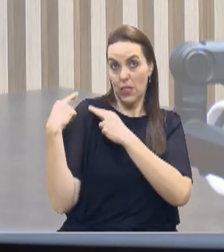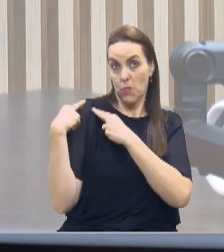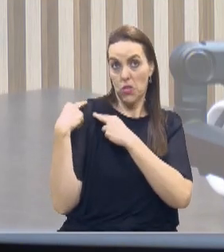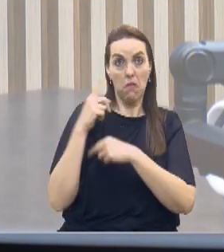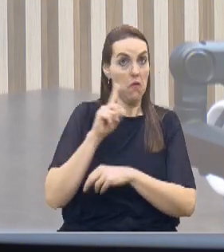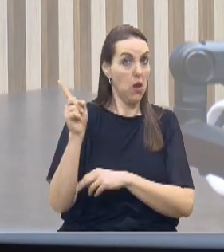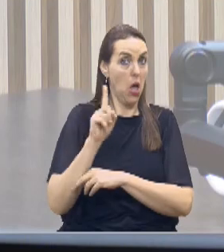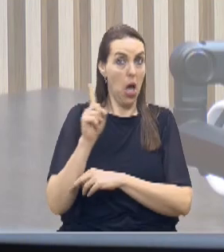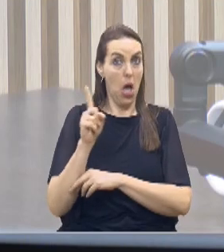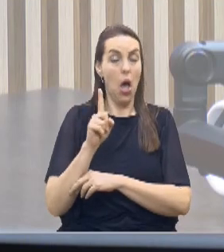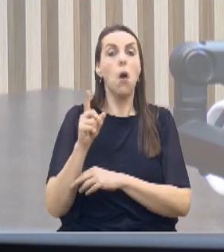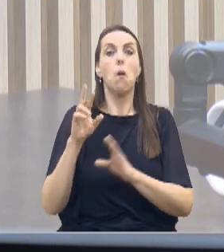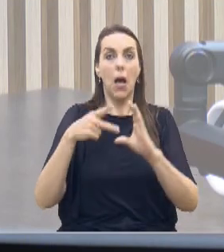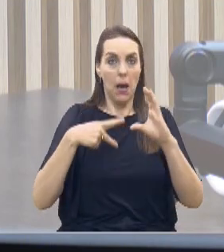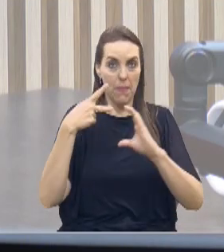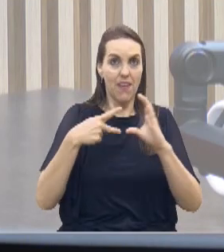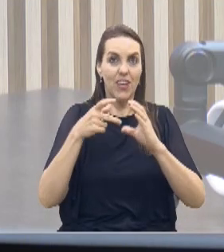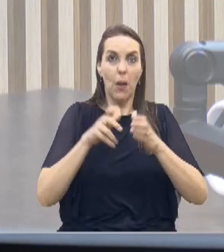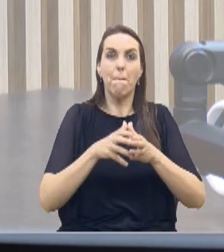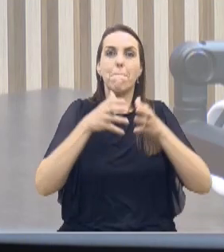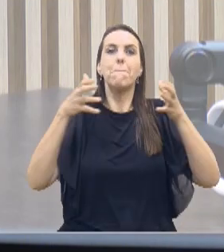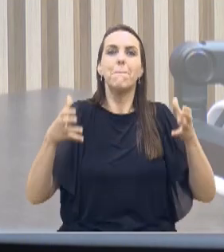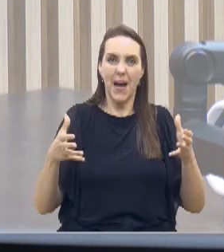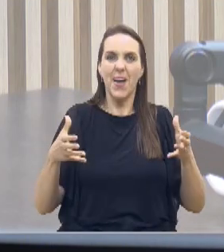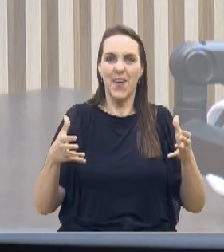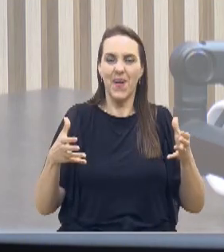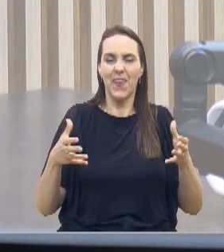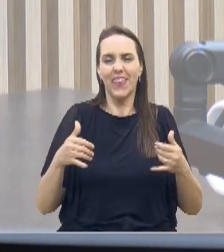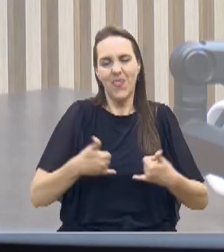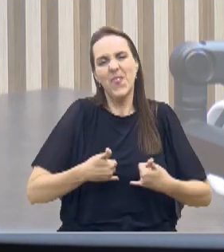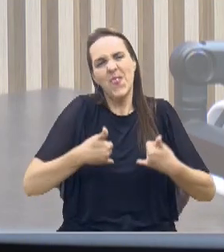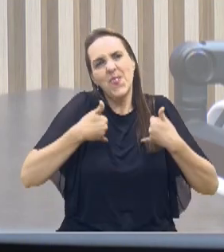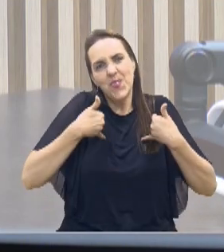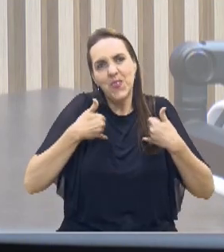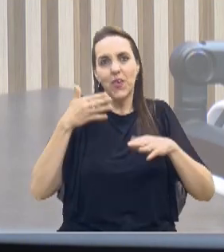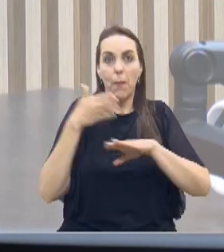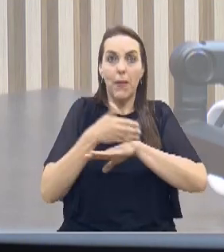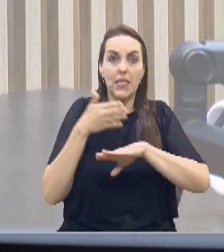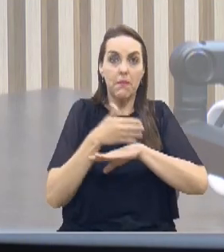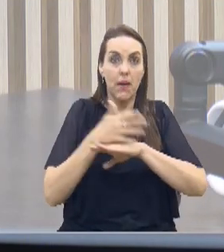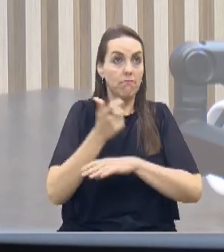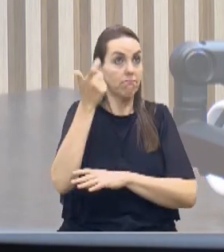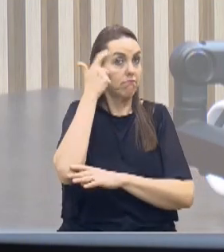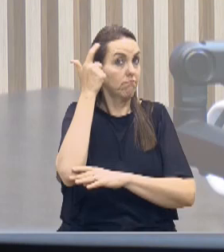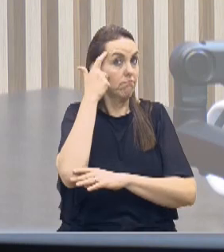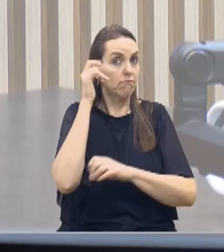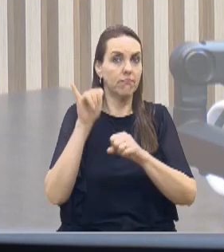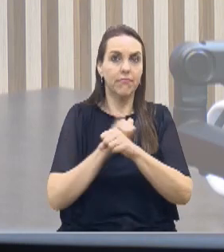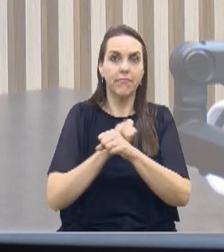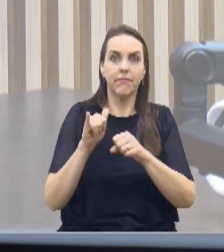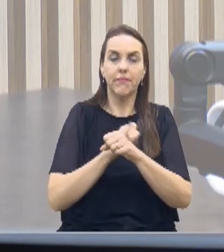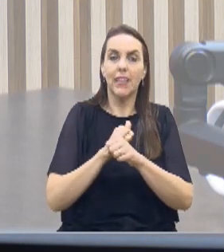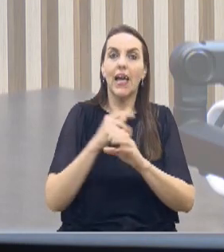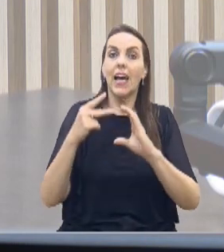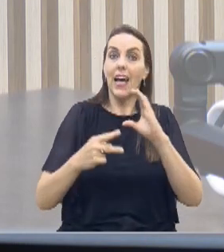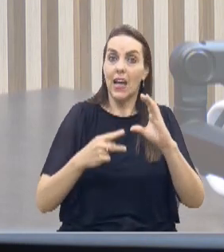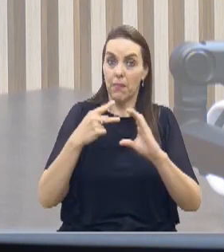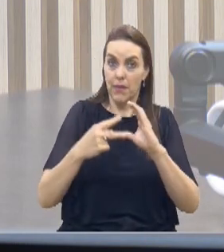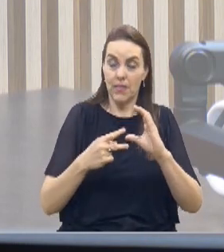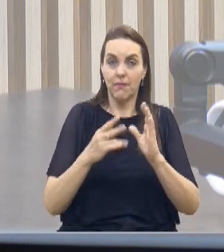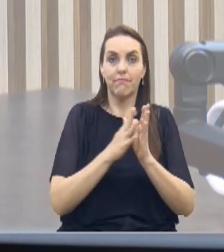bem maior. Então, esse orgulho da gente dizer que fazemos parte, que estamos pensando. E a Câmara, neste ano, de